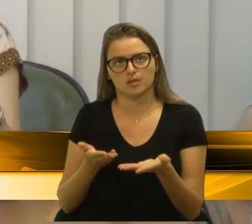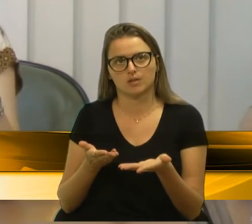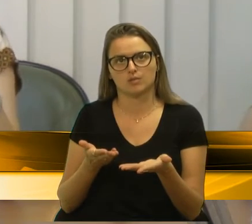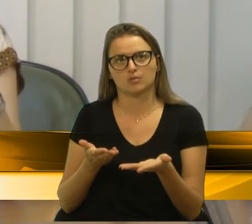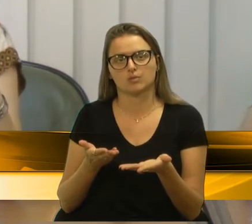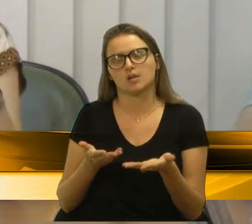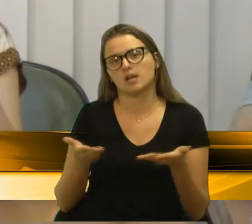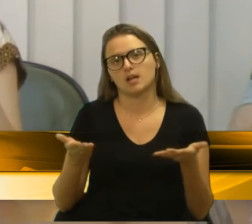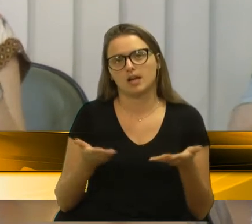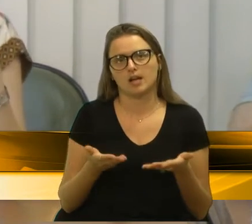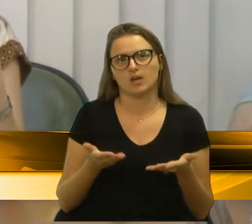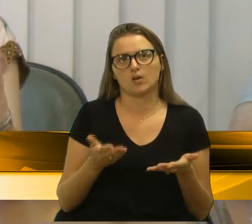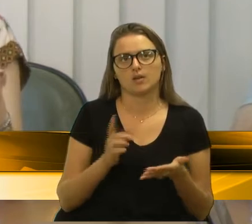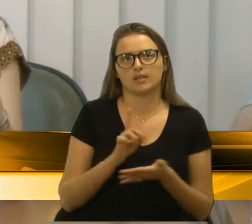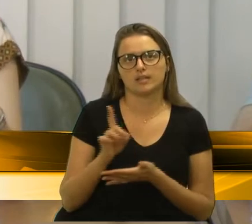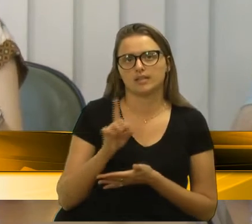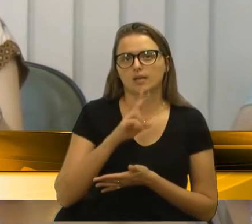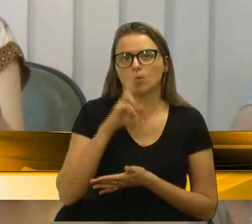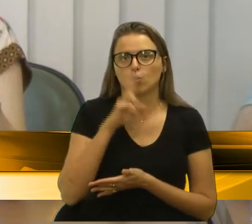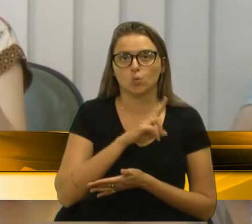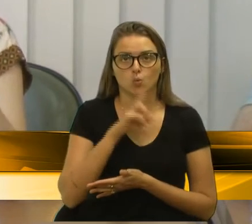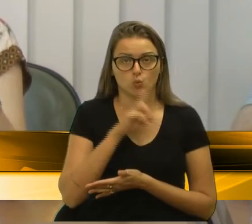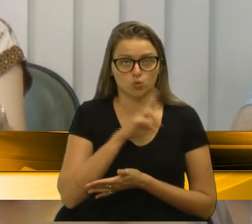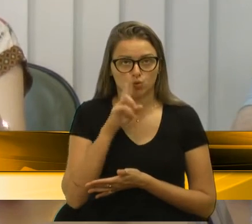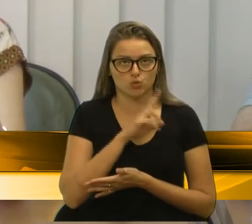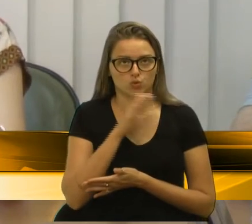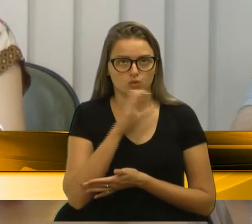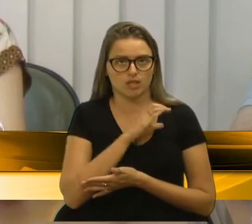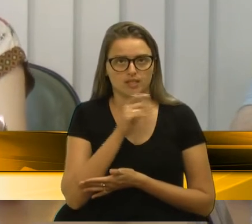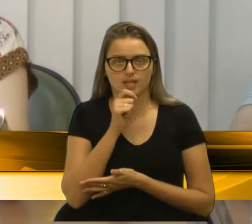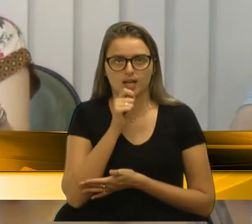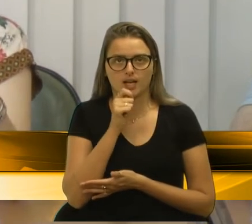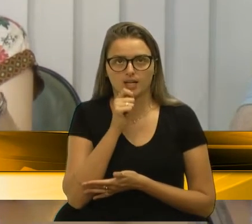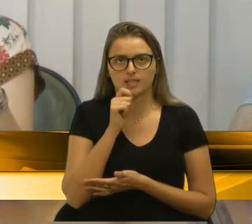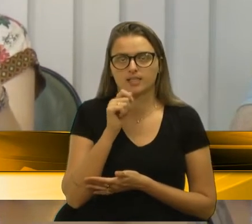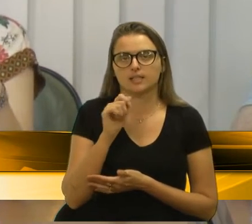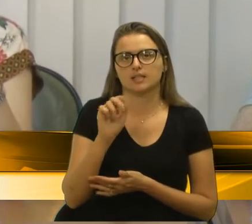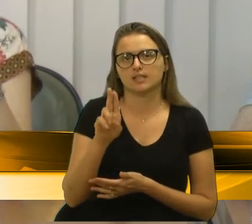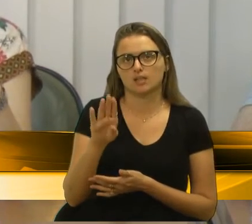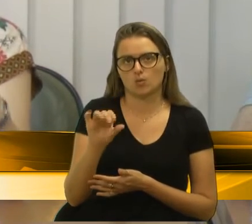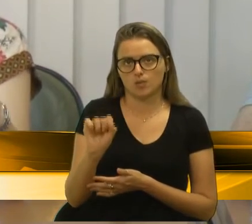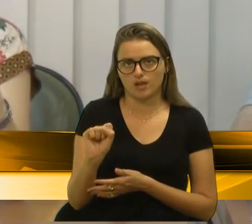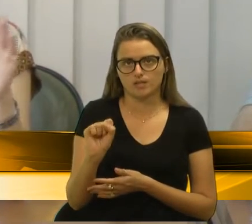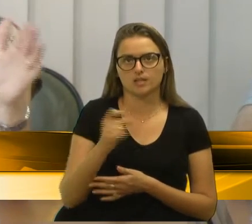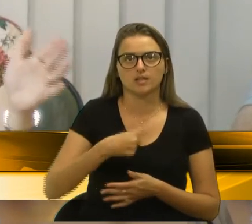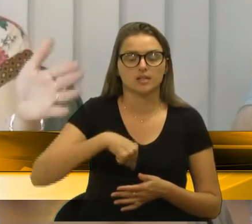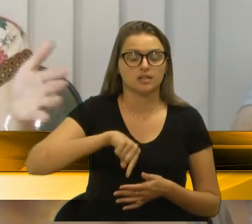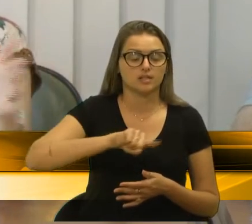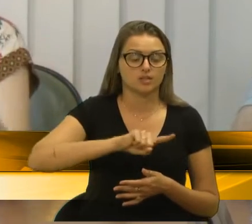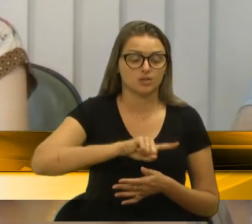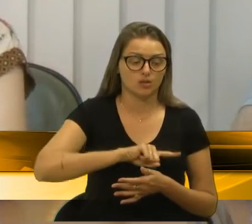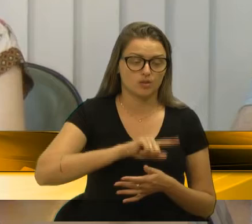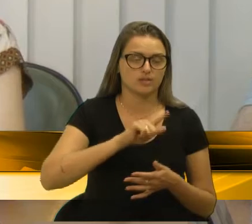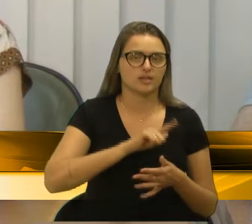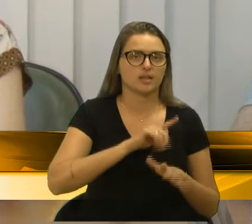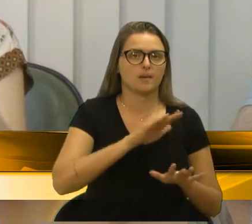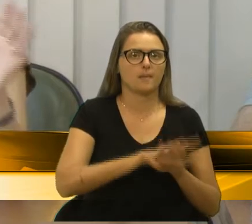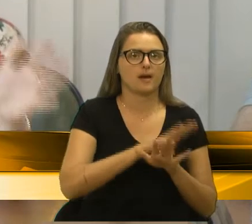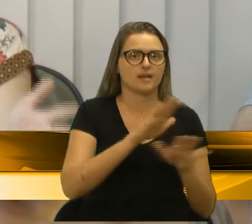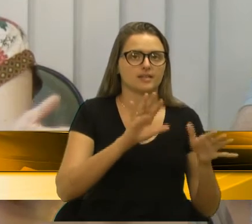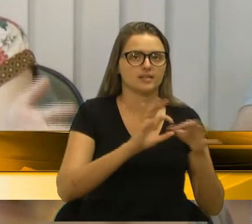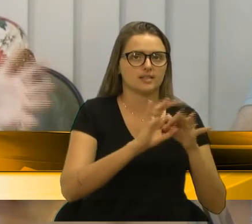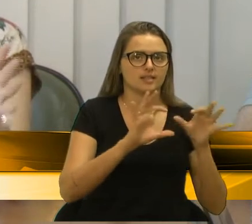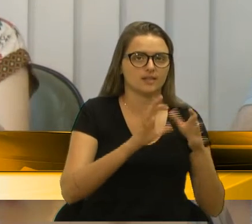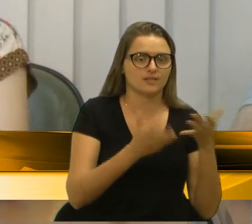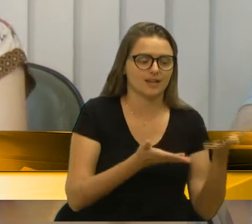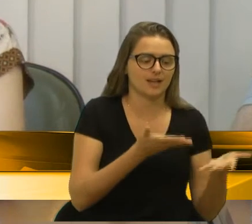agora que não seriam urgências na atenção básica, e que a gente concentre e deixe mais disponível